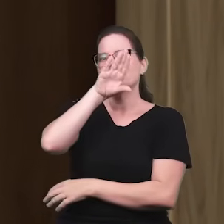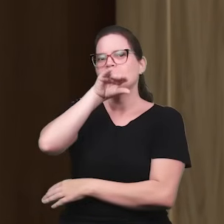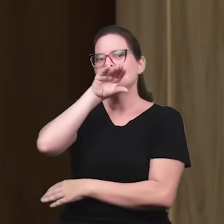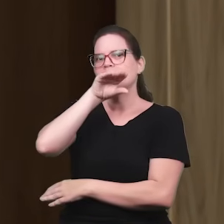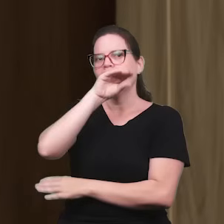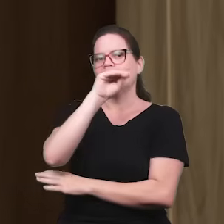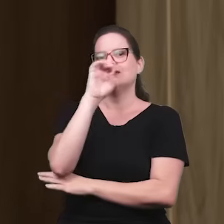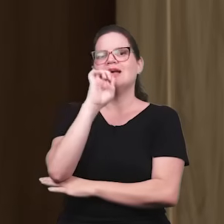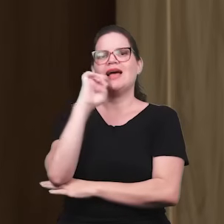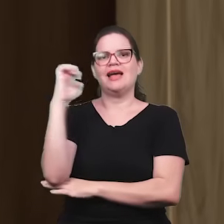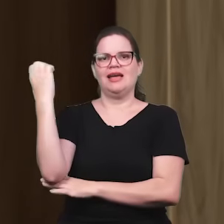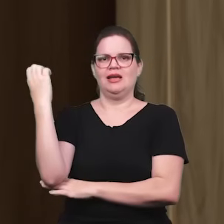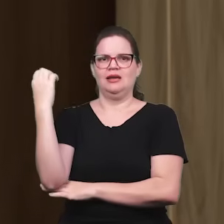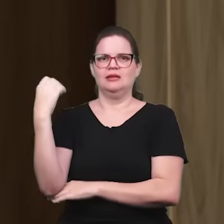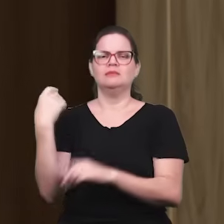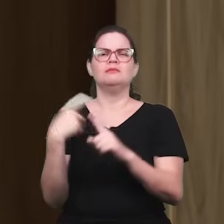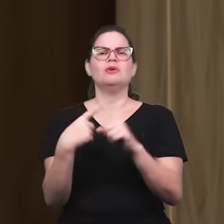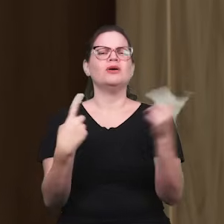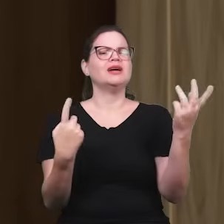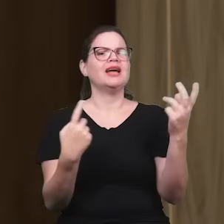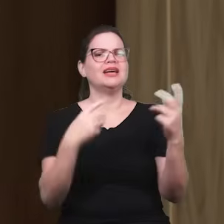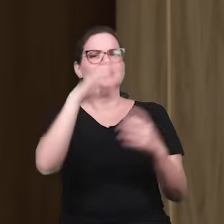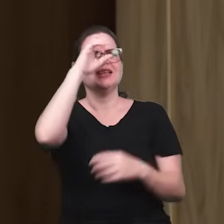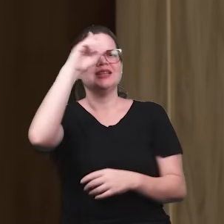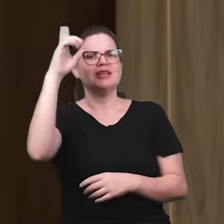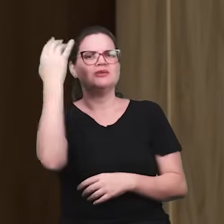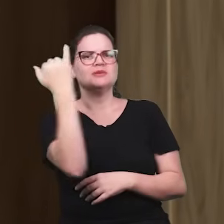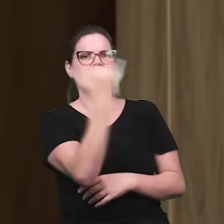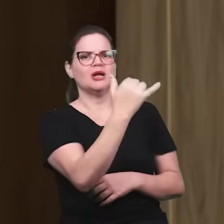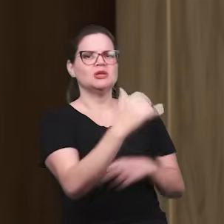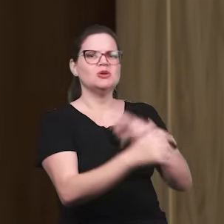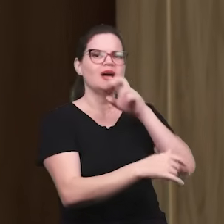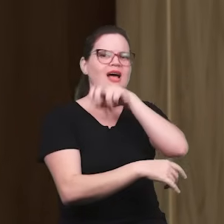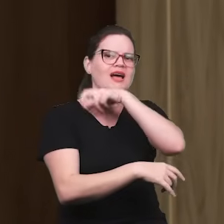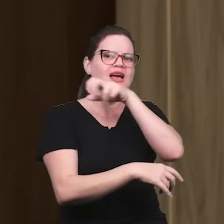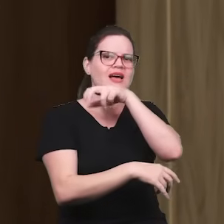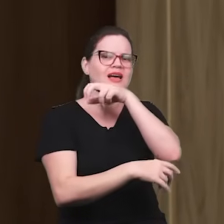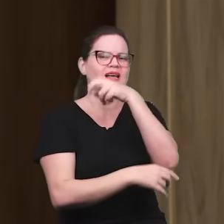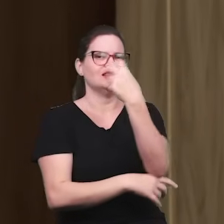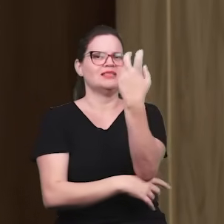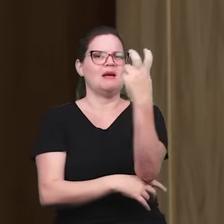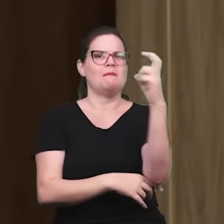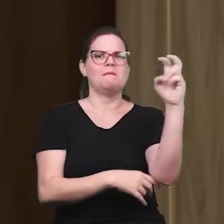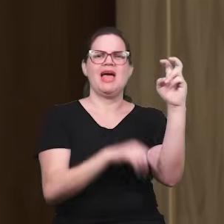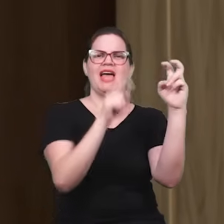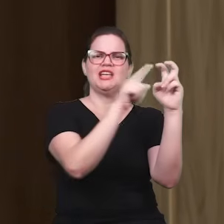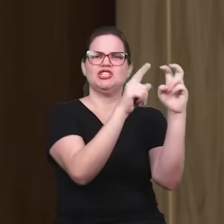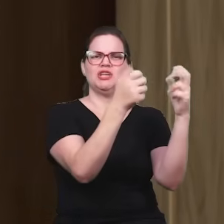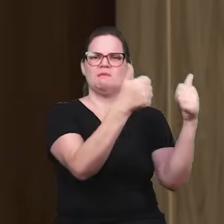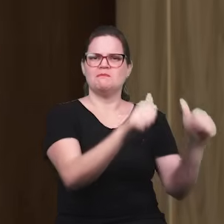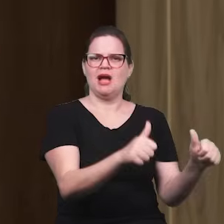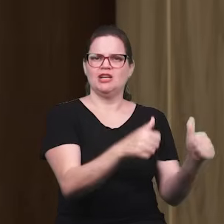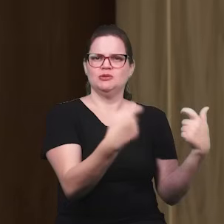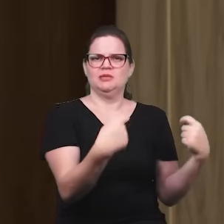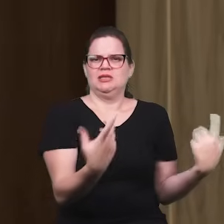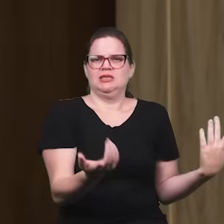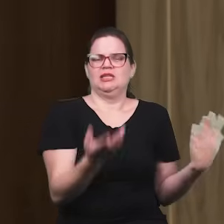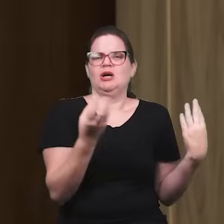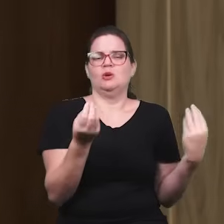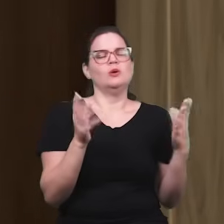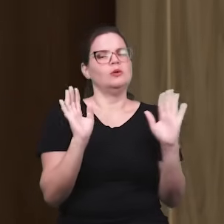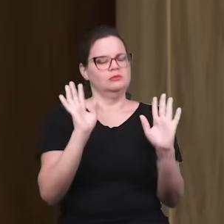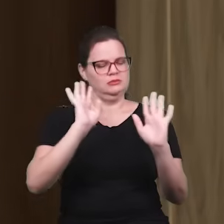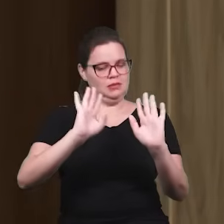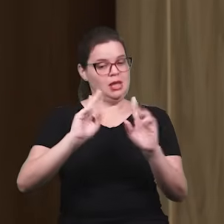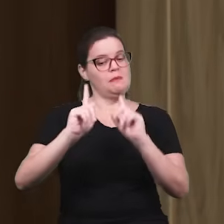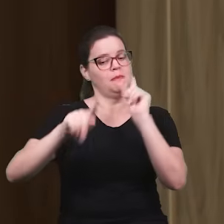de por que o Senhor colocou a serpente e aí já tem que fazer uma imagem de serpente, alguma coisa. Até eu vou